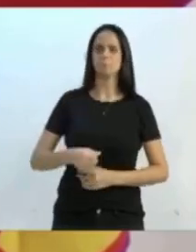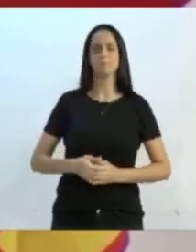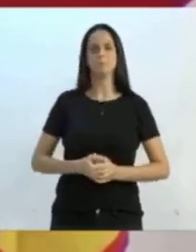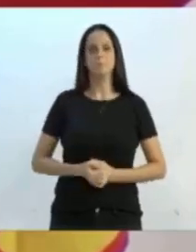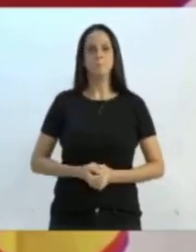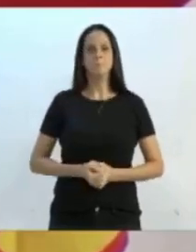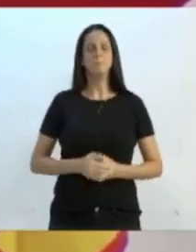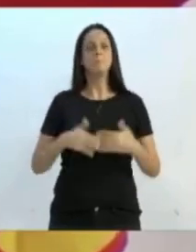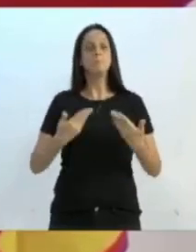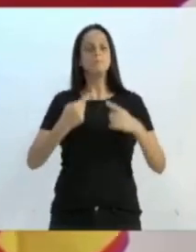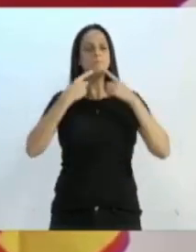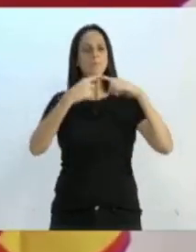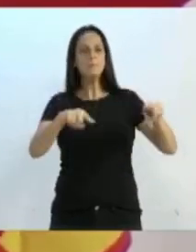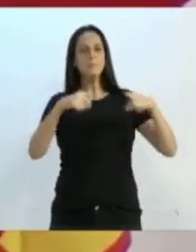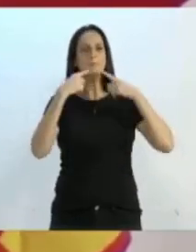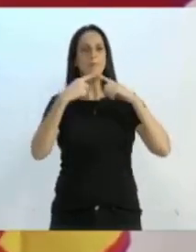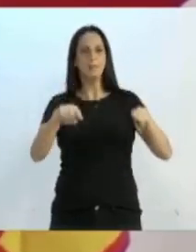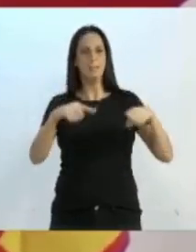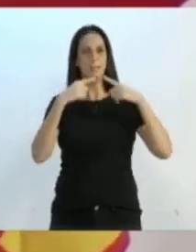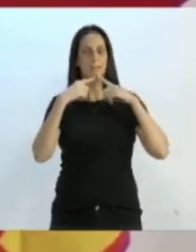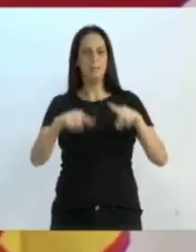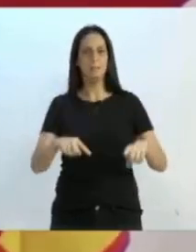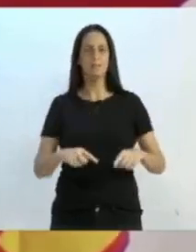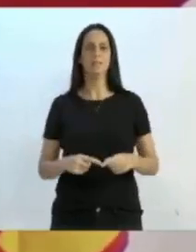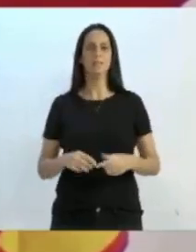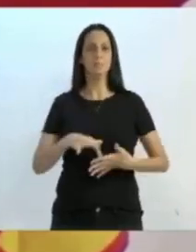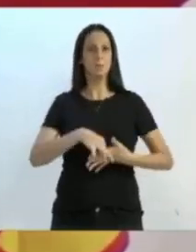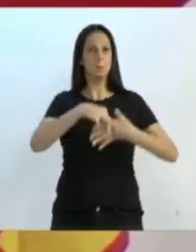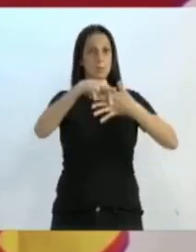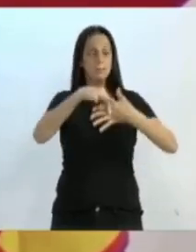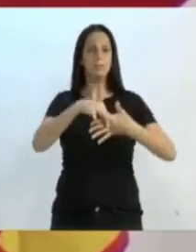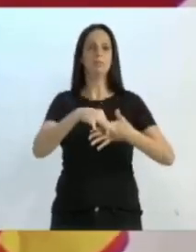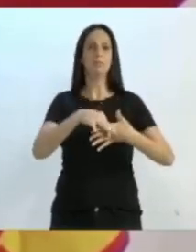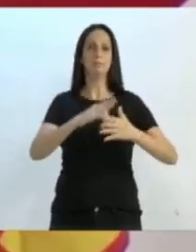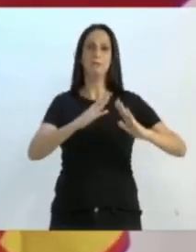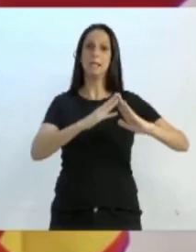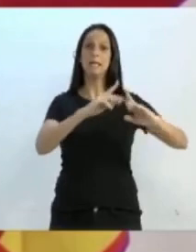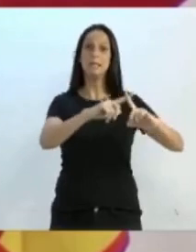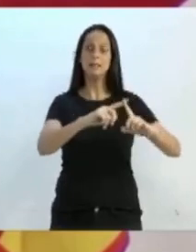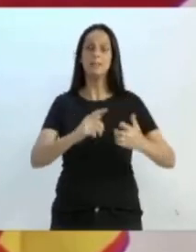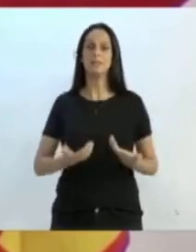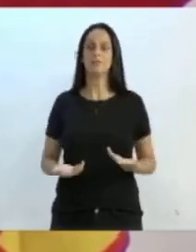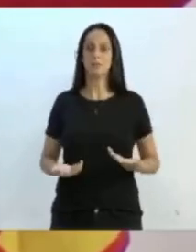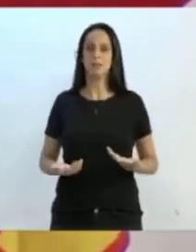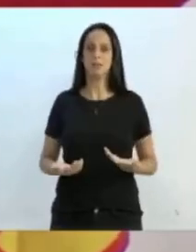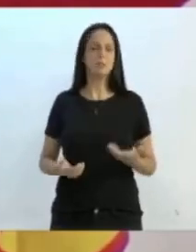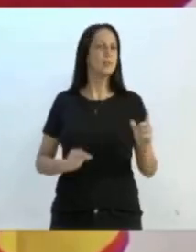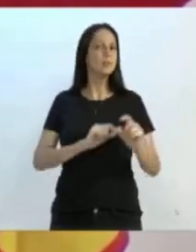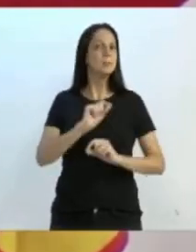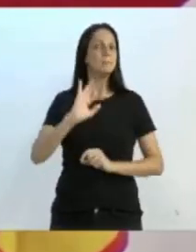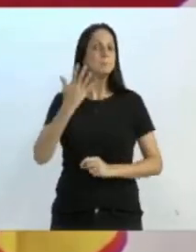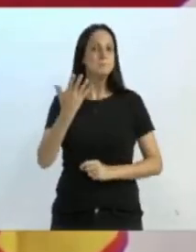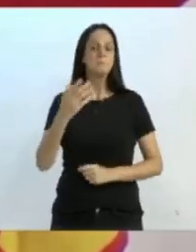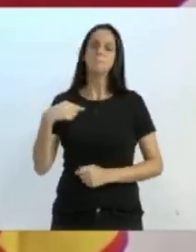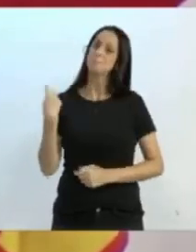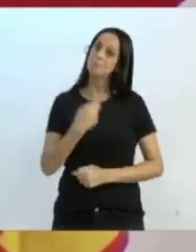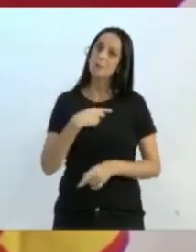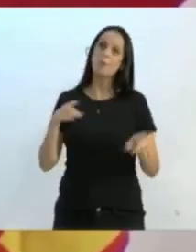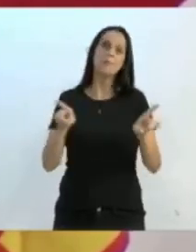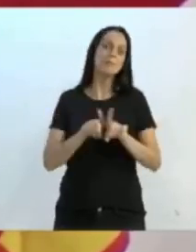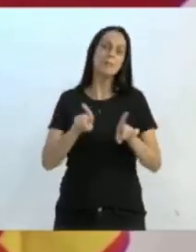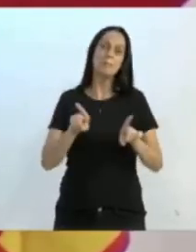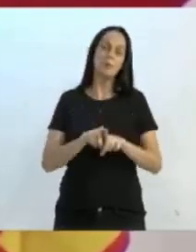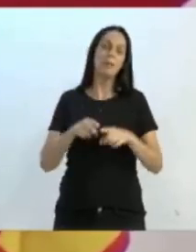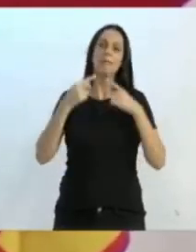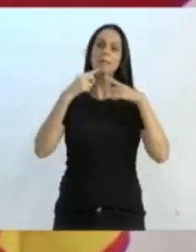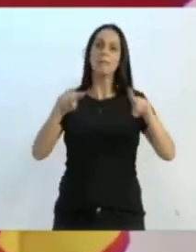nós criticamos líderes religiosos, nós acabamos criticando também indiretamente todas as pessoas que